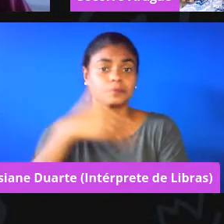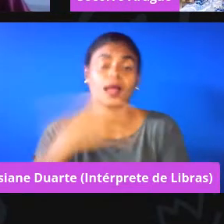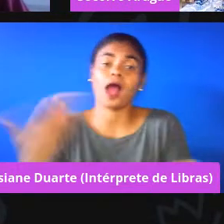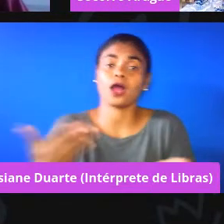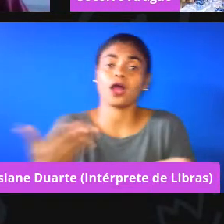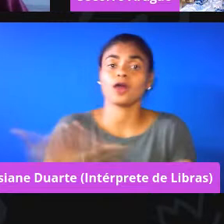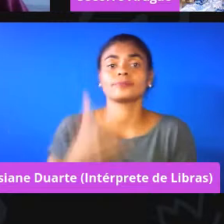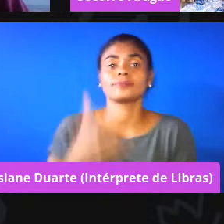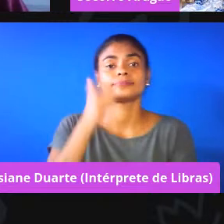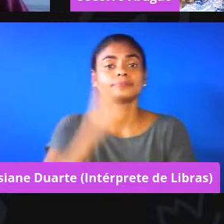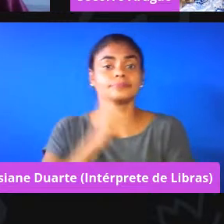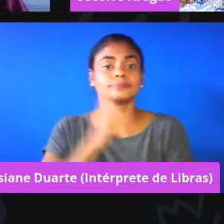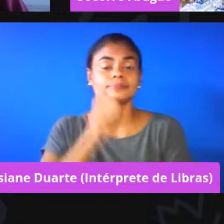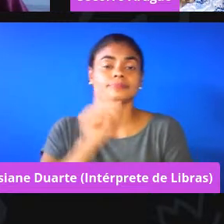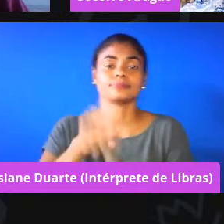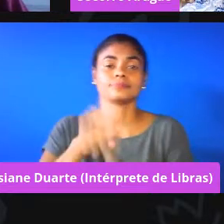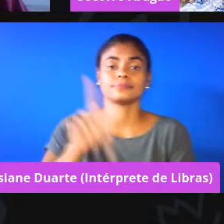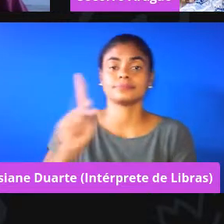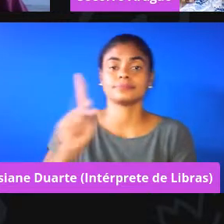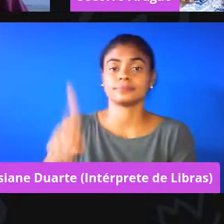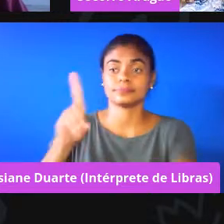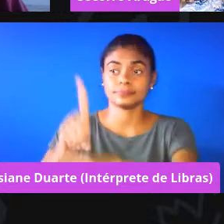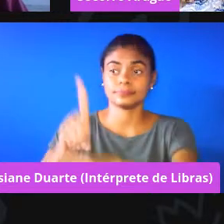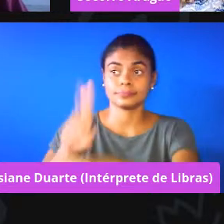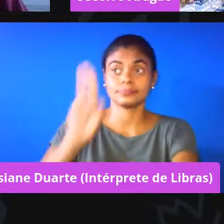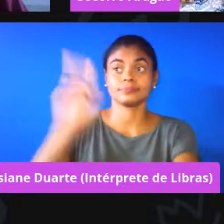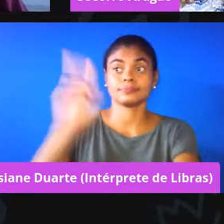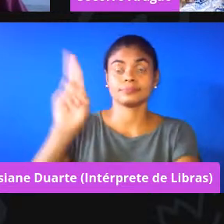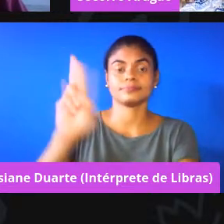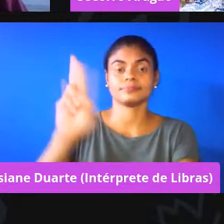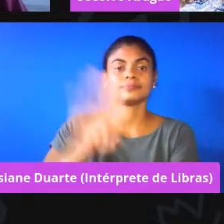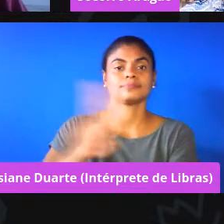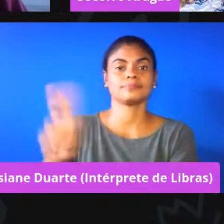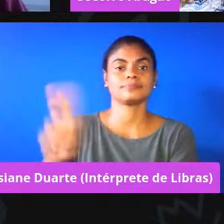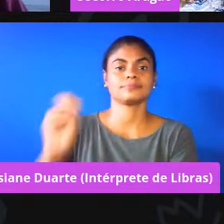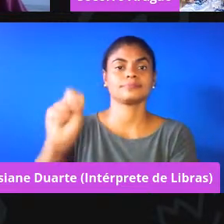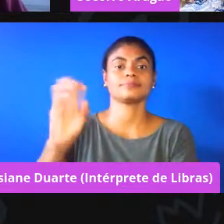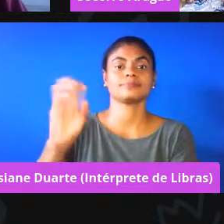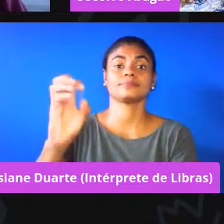a professora, doutora Socorro Aragão, que